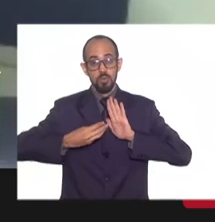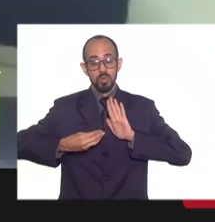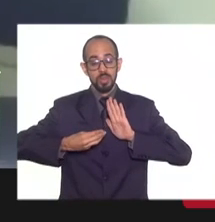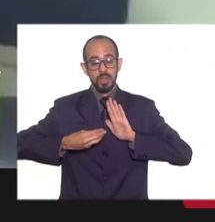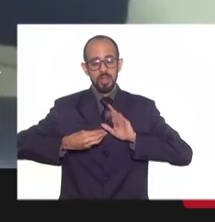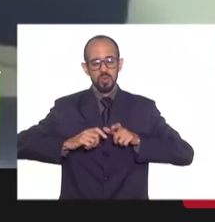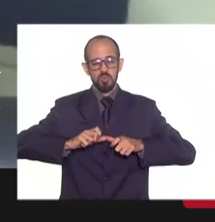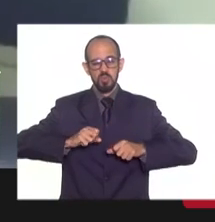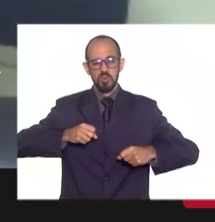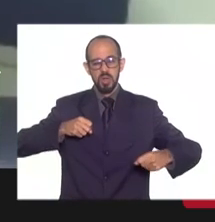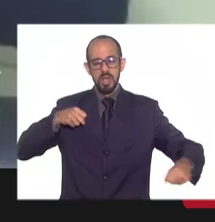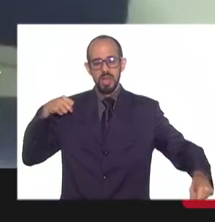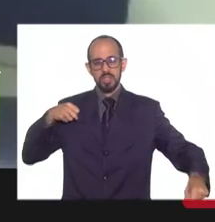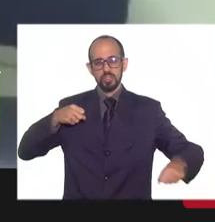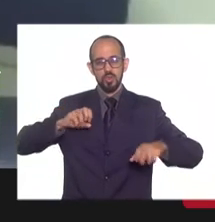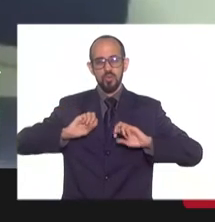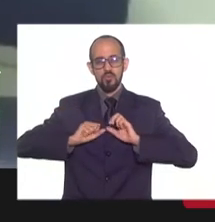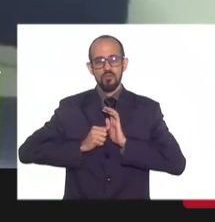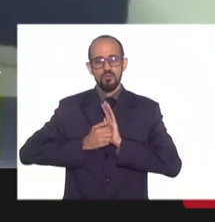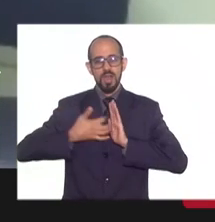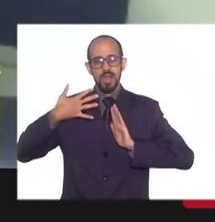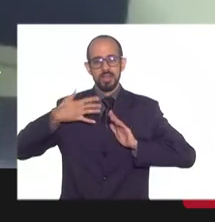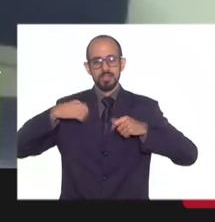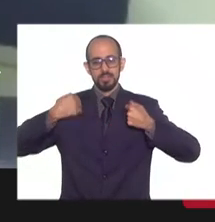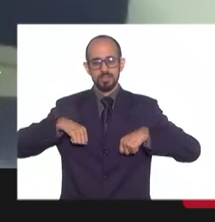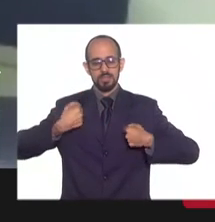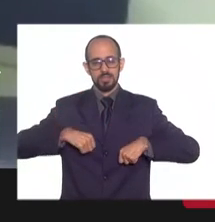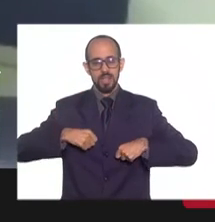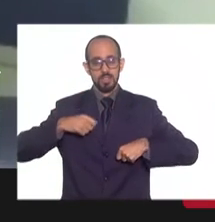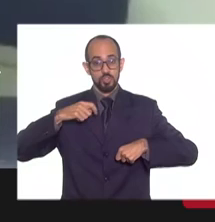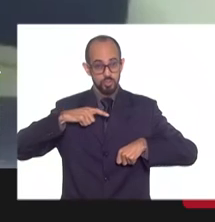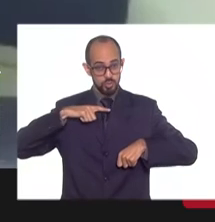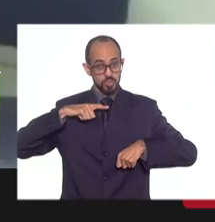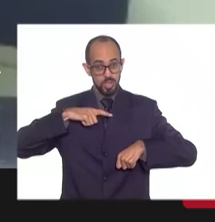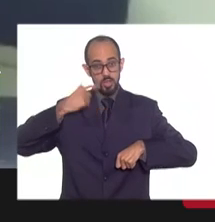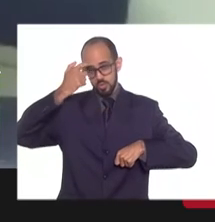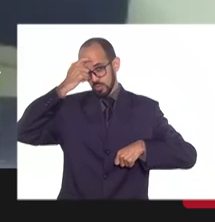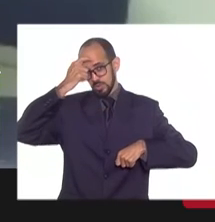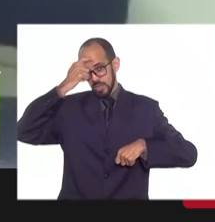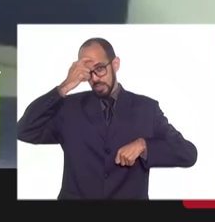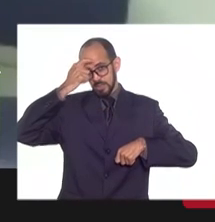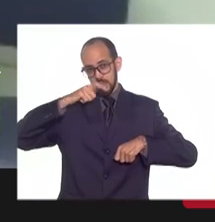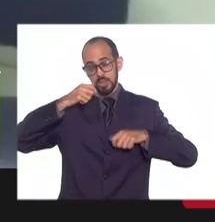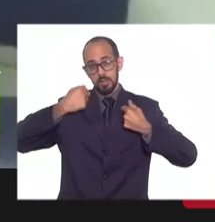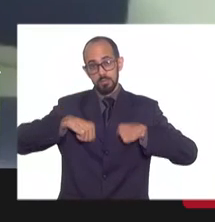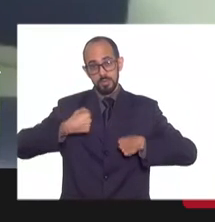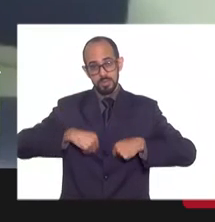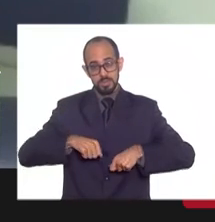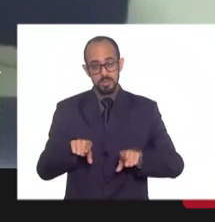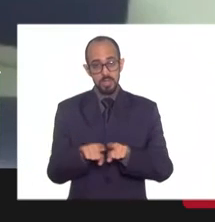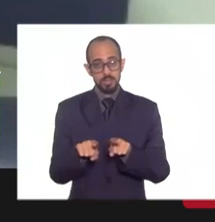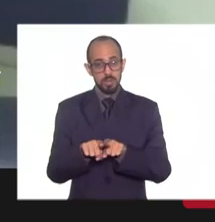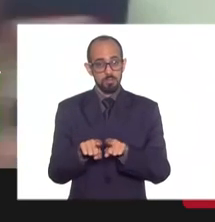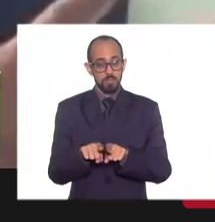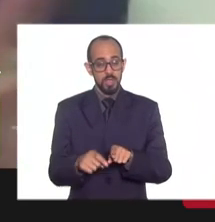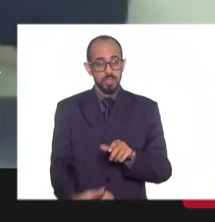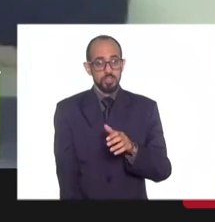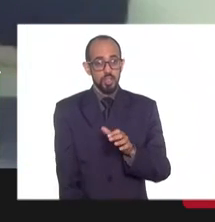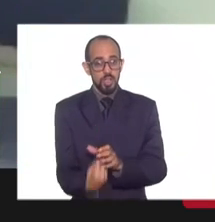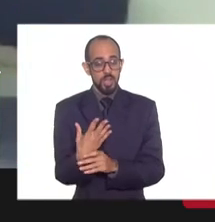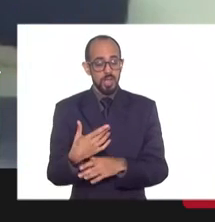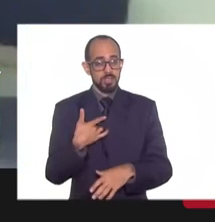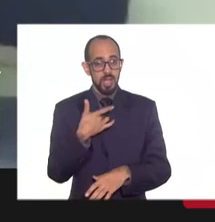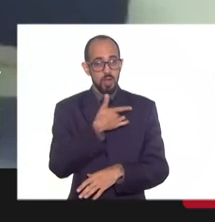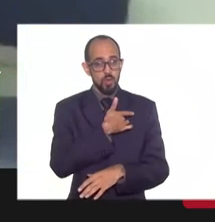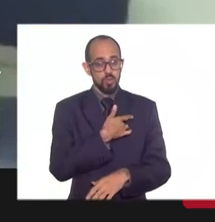demandas tá e a gente tem consciência disso e a gente tem consciência também da necessidade de estabelecer essa rede por todo o estado